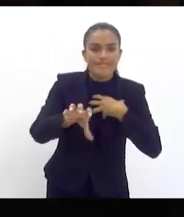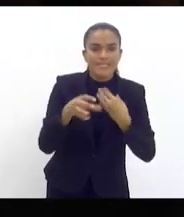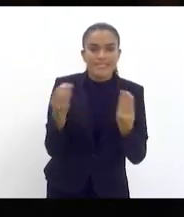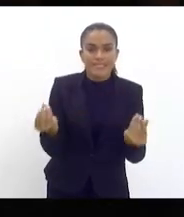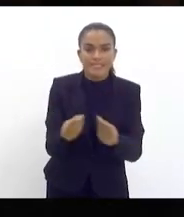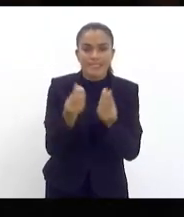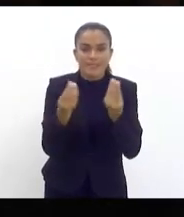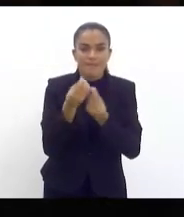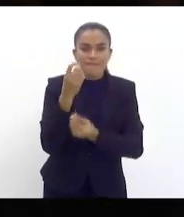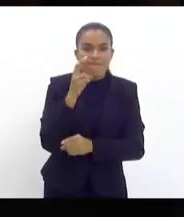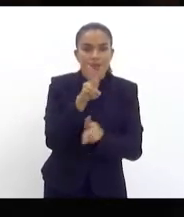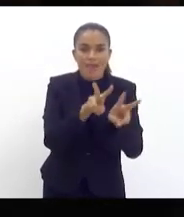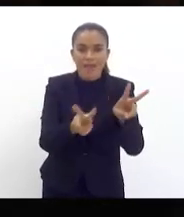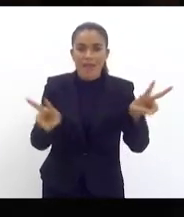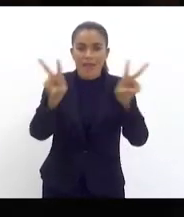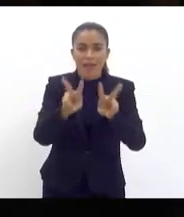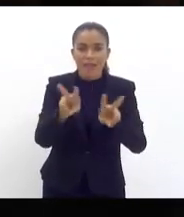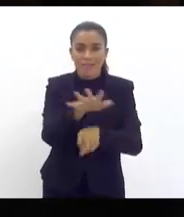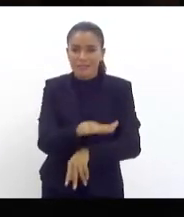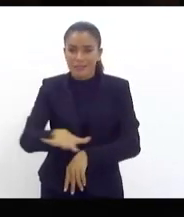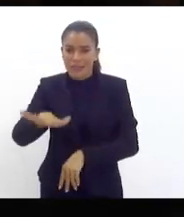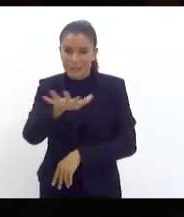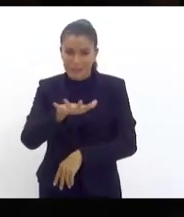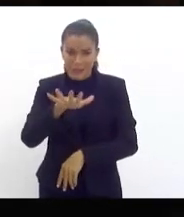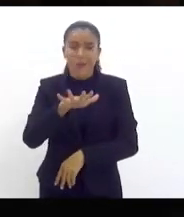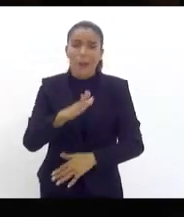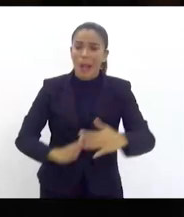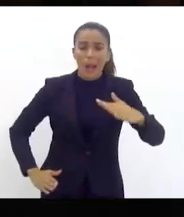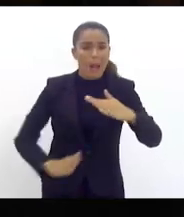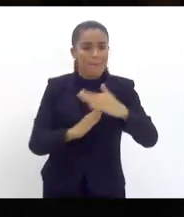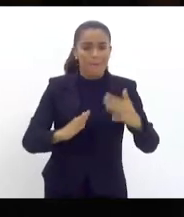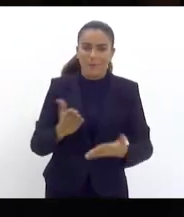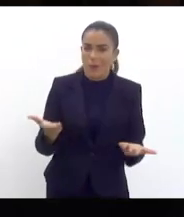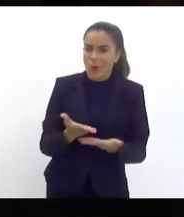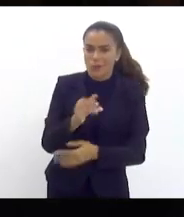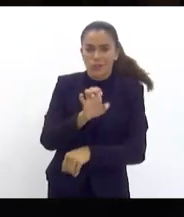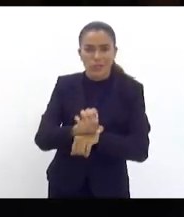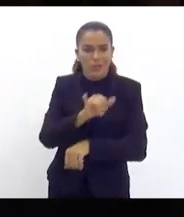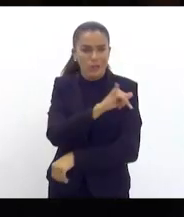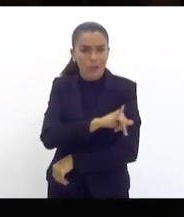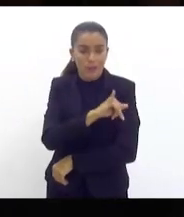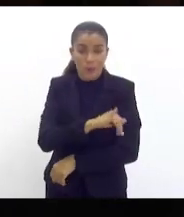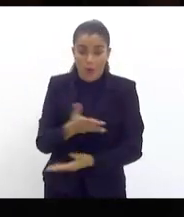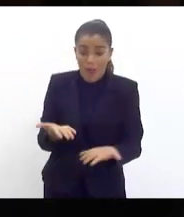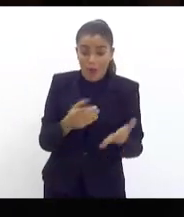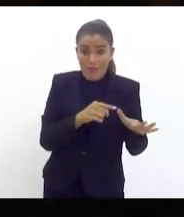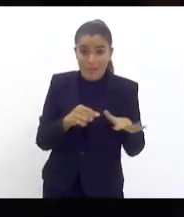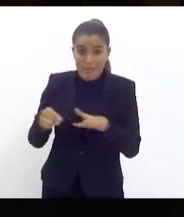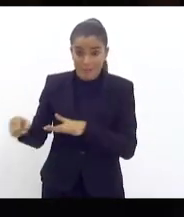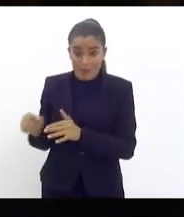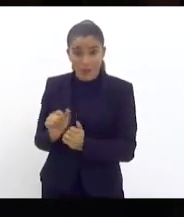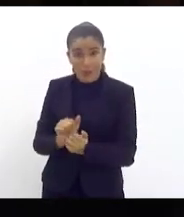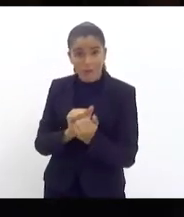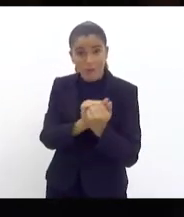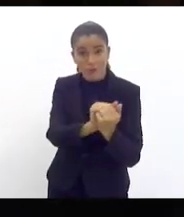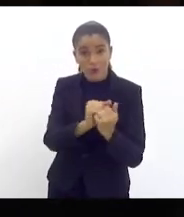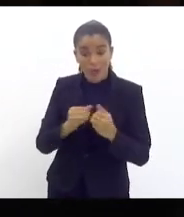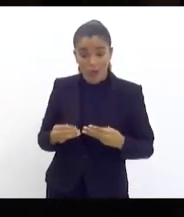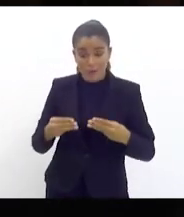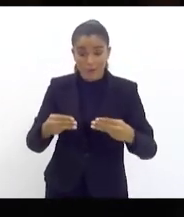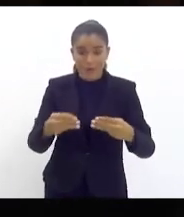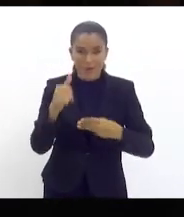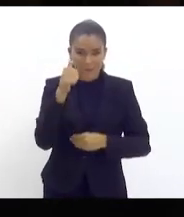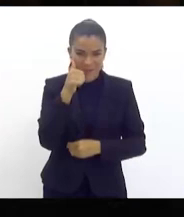a situação limite que o Rio de Janeiro sofre hoje. Inclusive, essa semana estive com a ministra